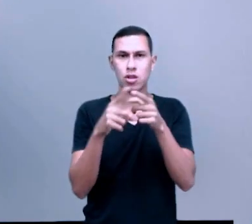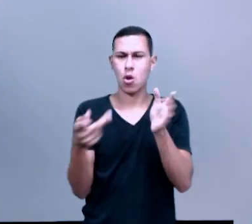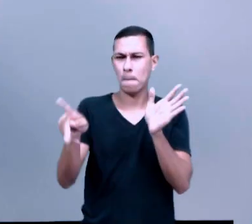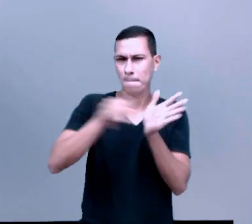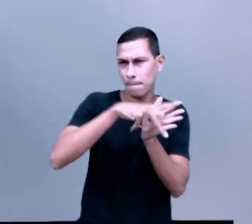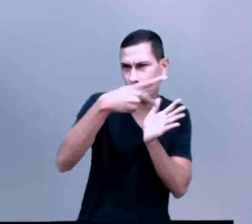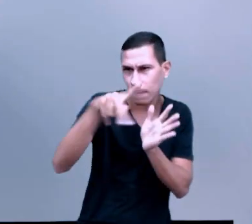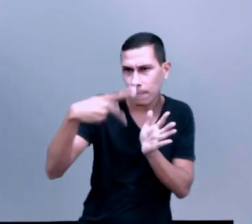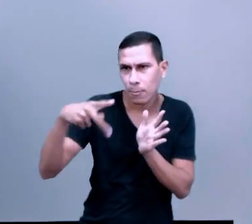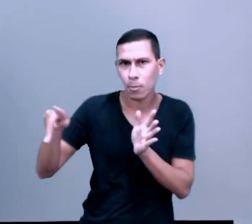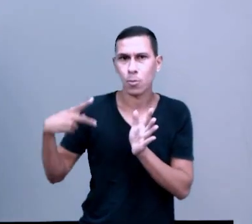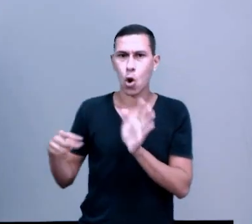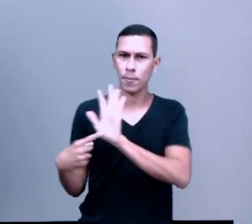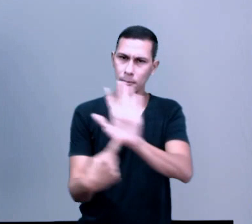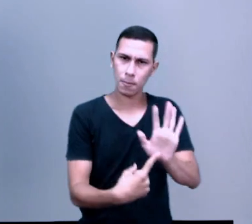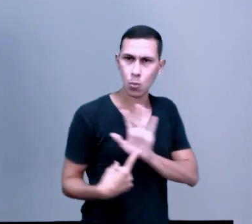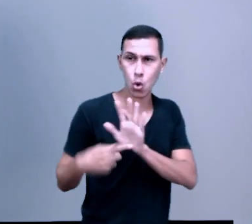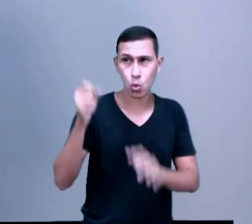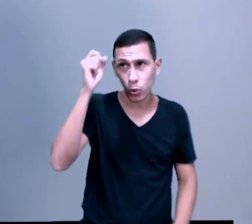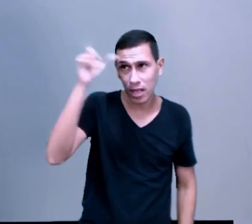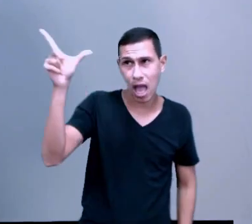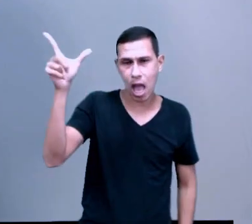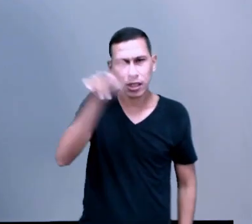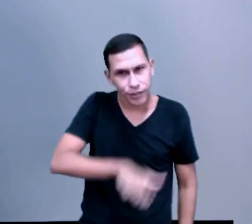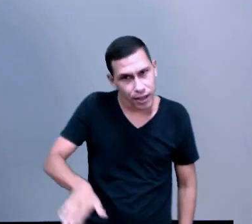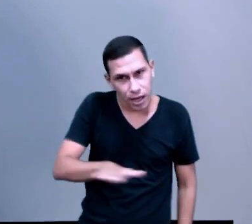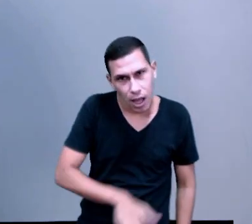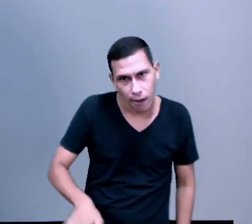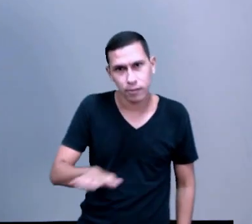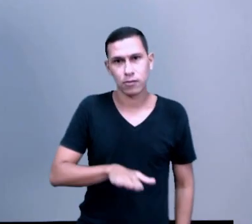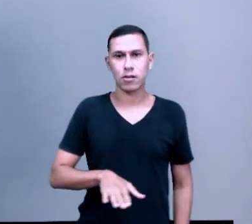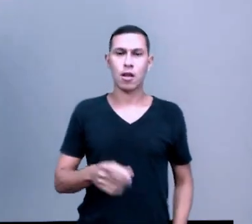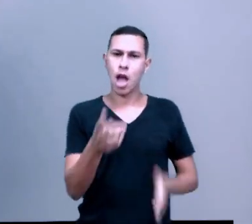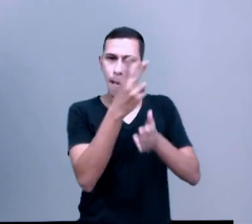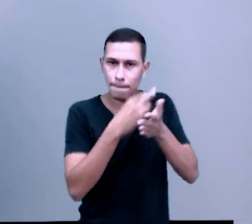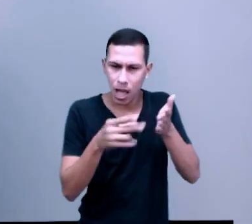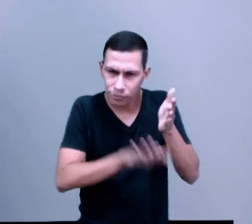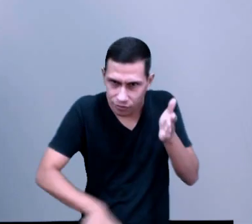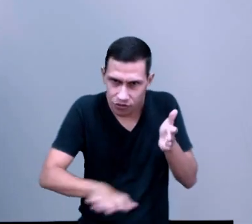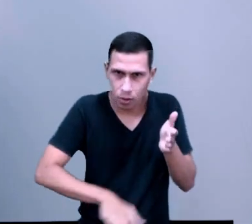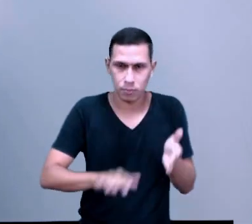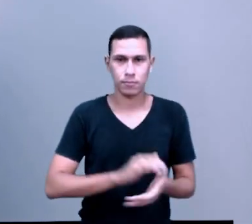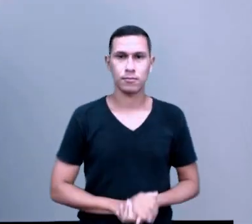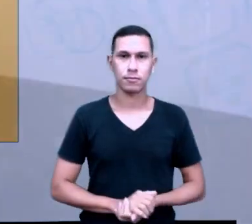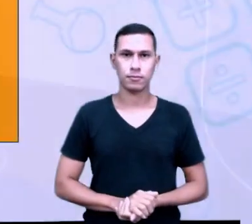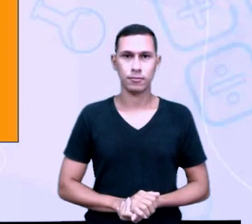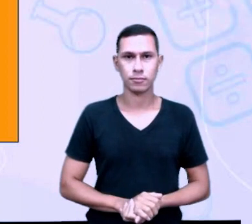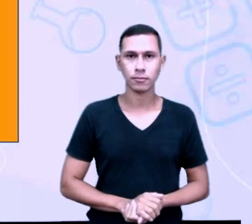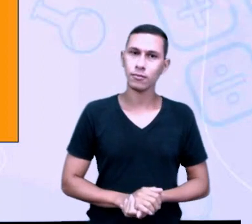geralmente elas geralmente transmitem uma ideia mais infantil a imagem ao dezembro e